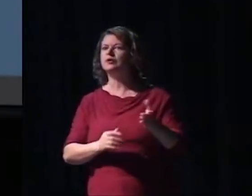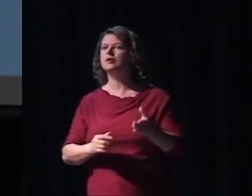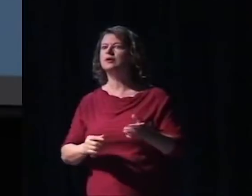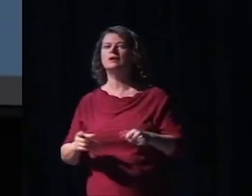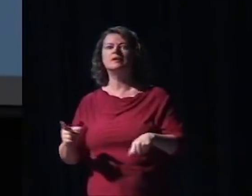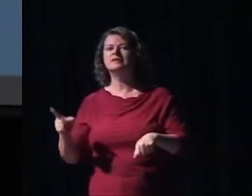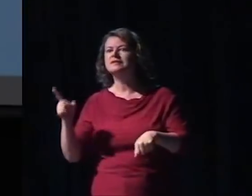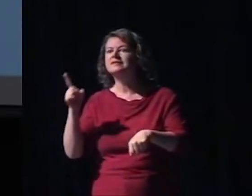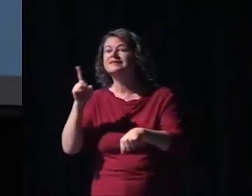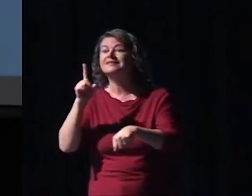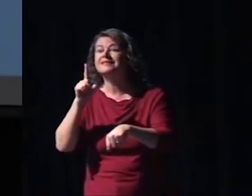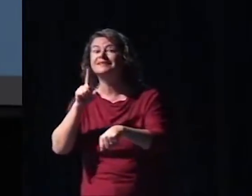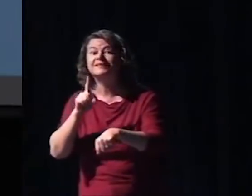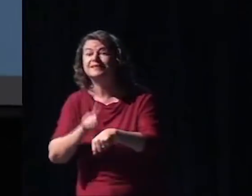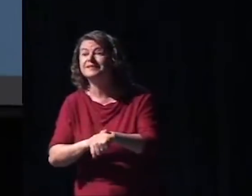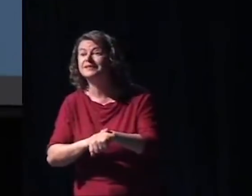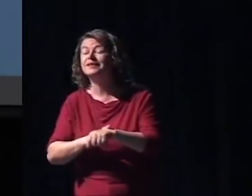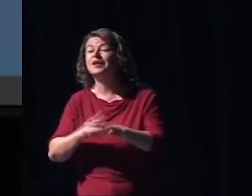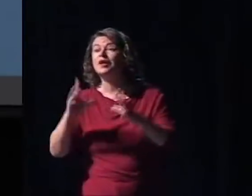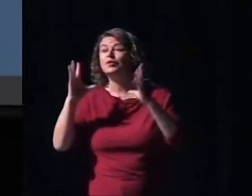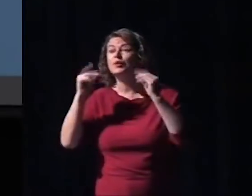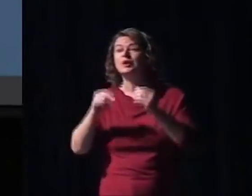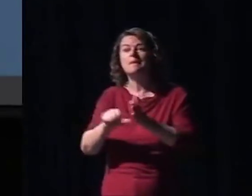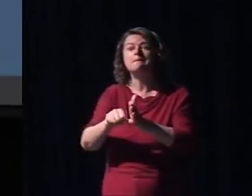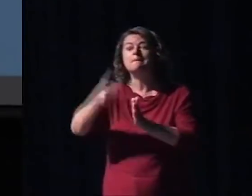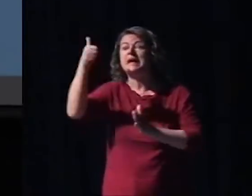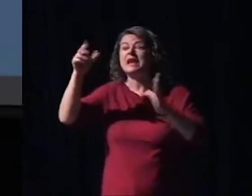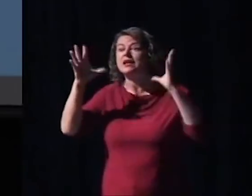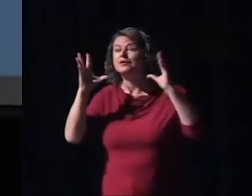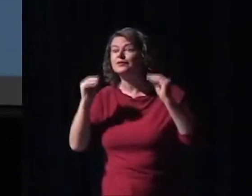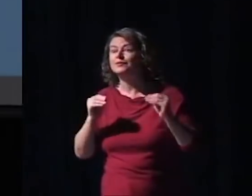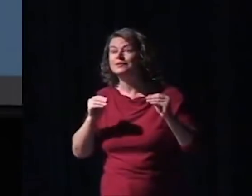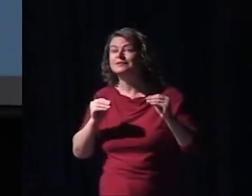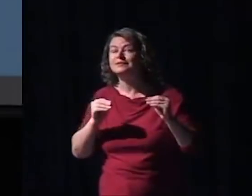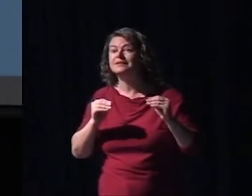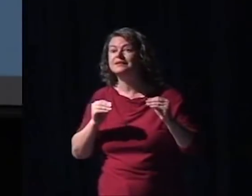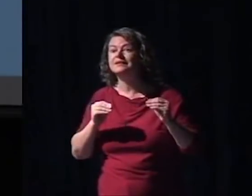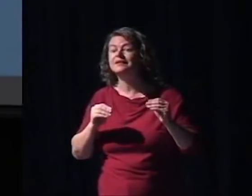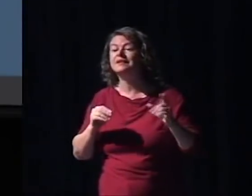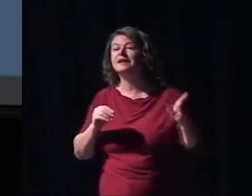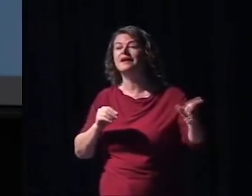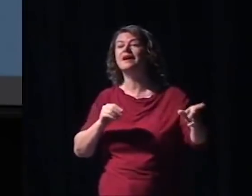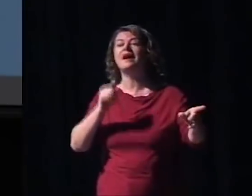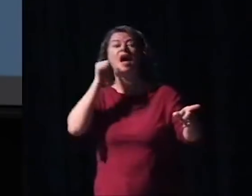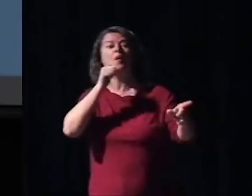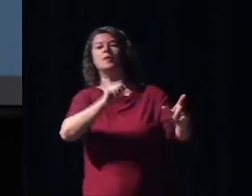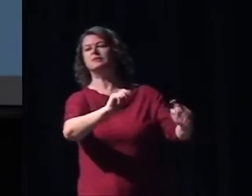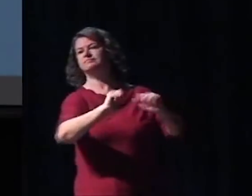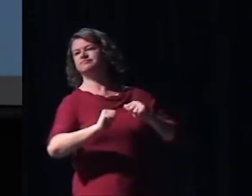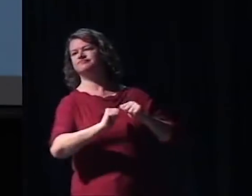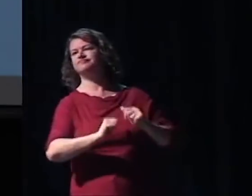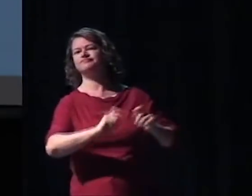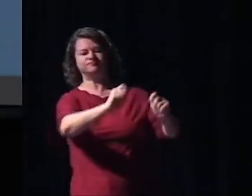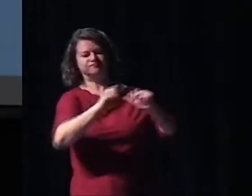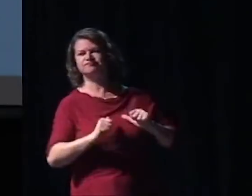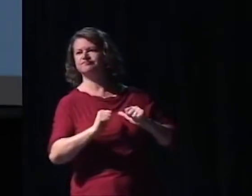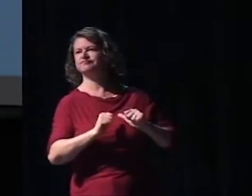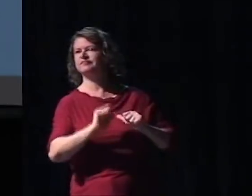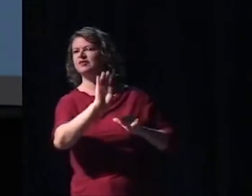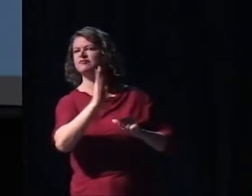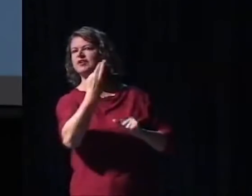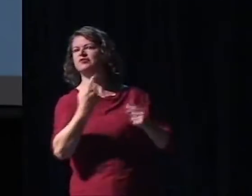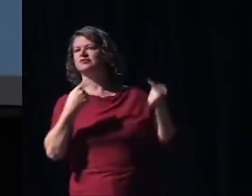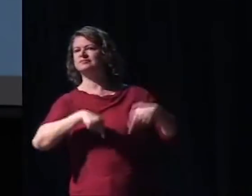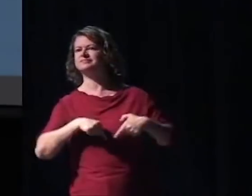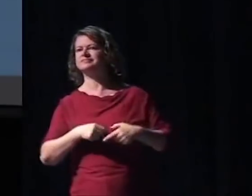Já pensou você ser traído na lua de mel? Só que ele não aprende lições. Ele vai tropeçando e fala: mas eu vou